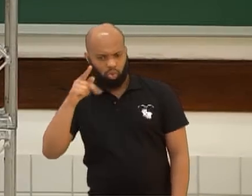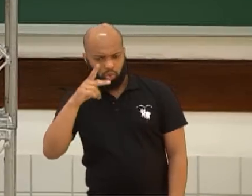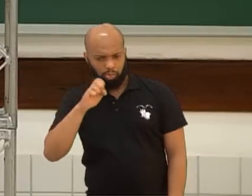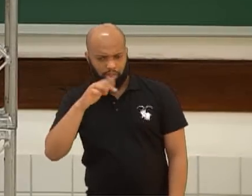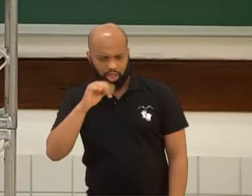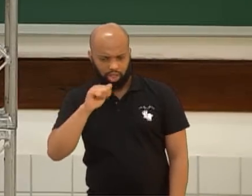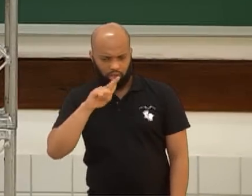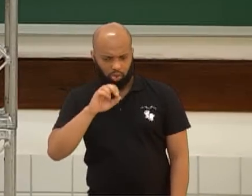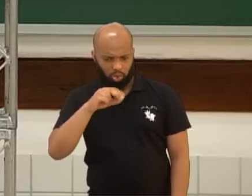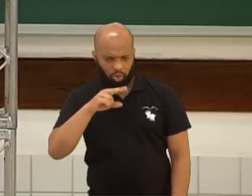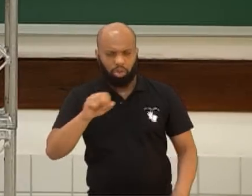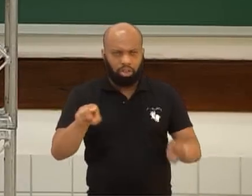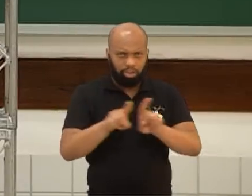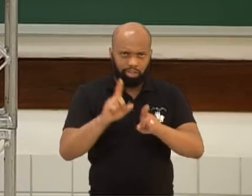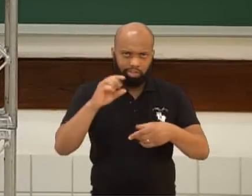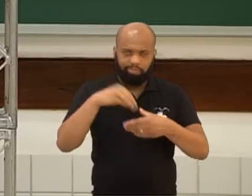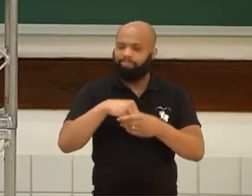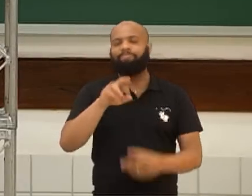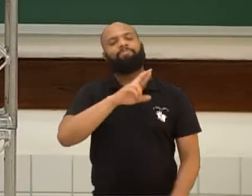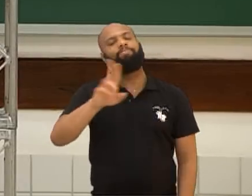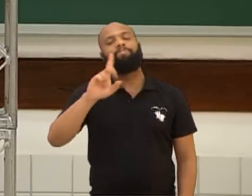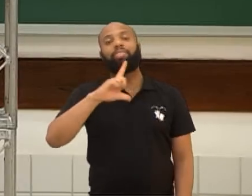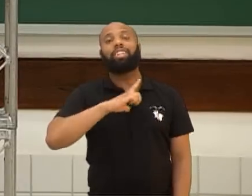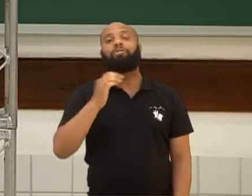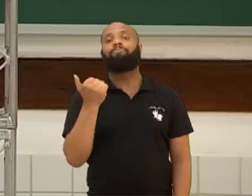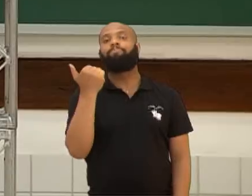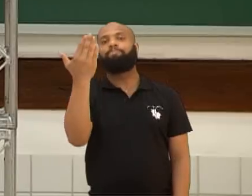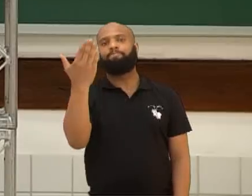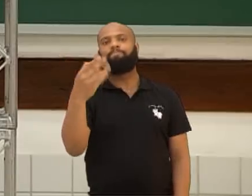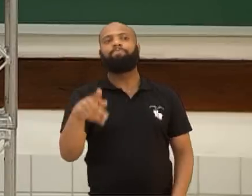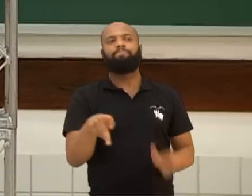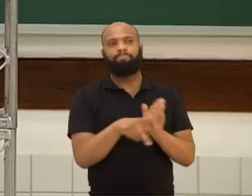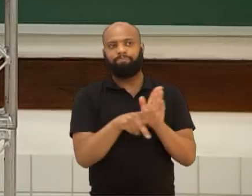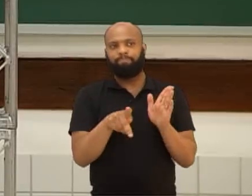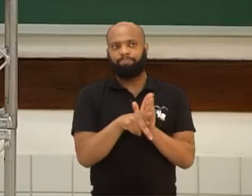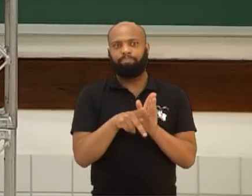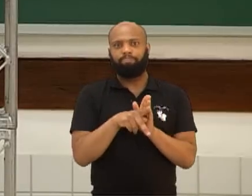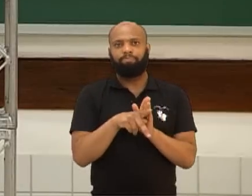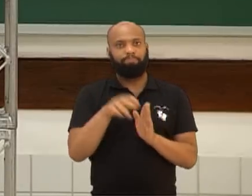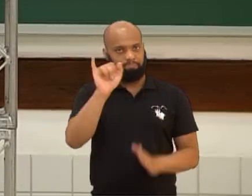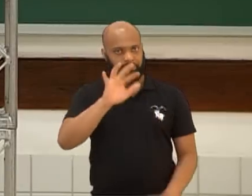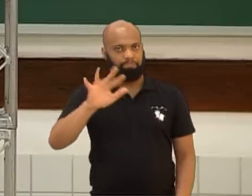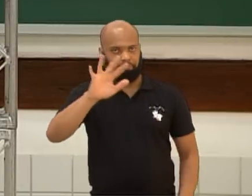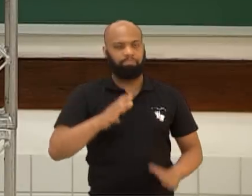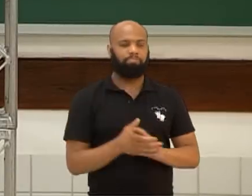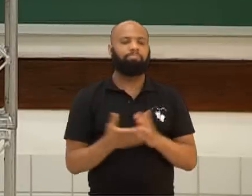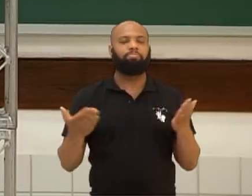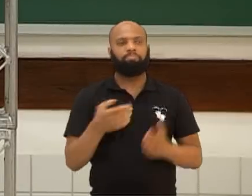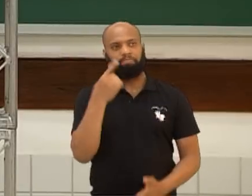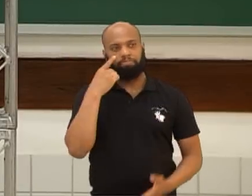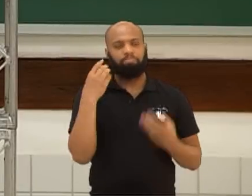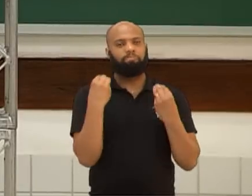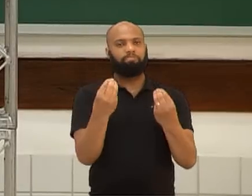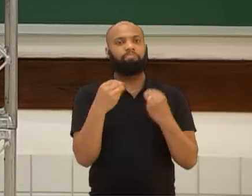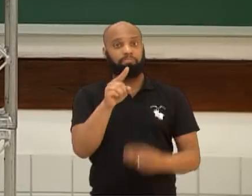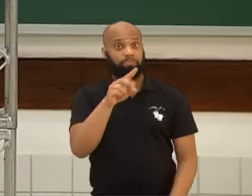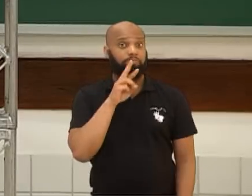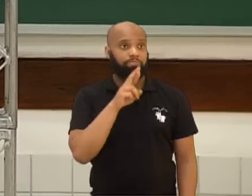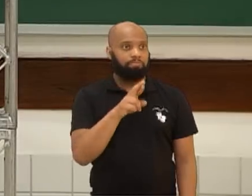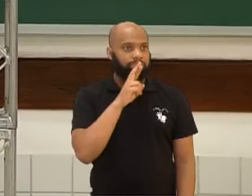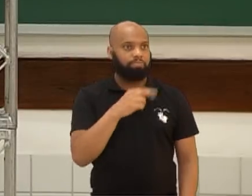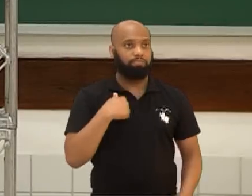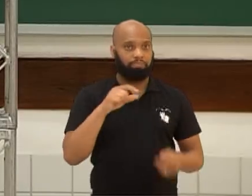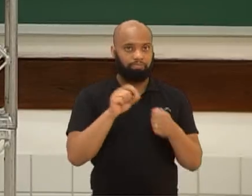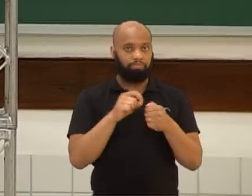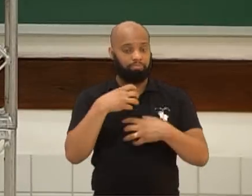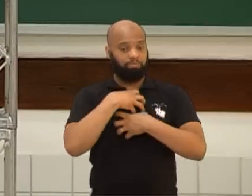pentágono. Ele está na parte de fora desse pedacinho do nosso mosaico. Então, vamos ver como é que vocês resolveram? Eu vou